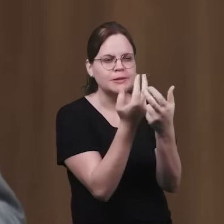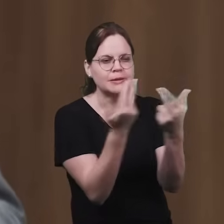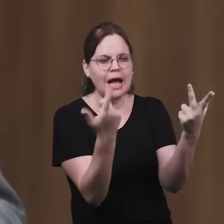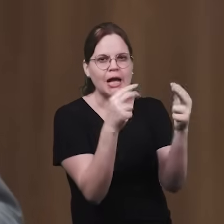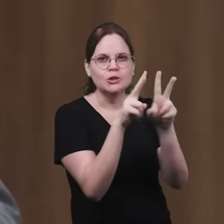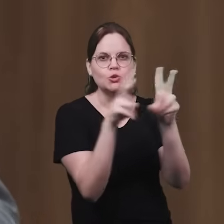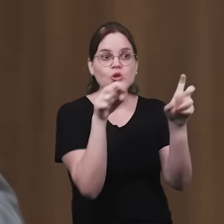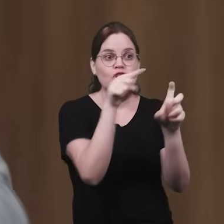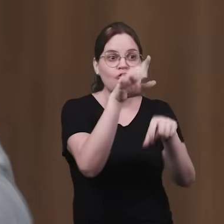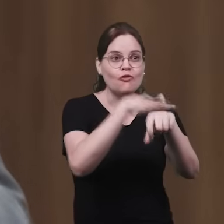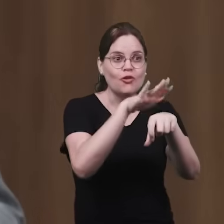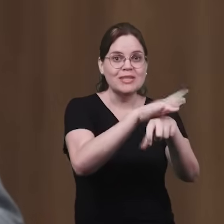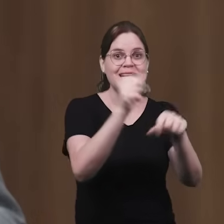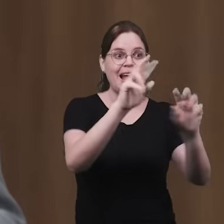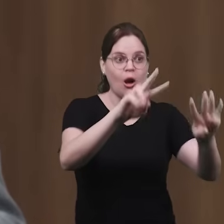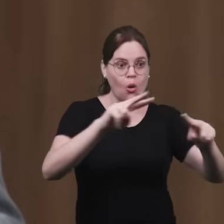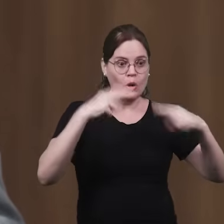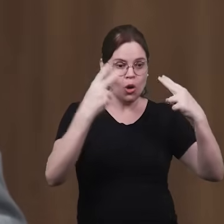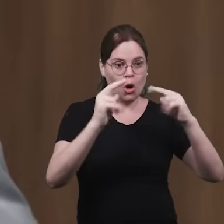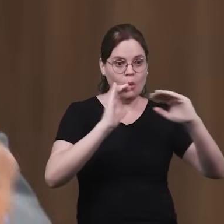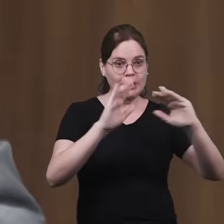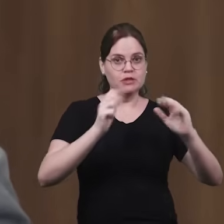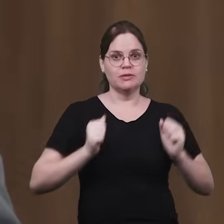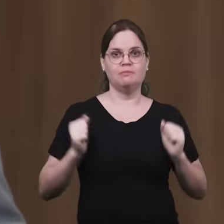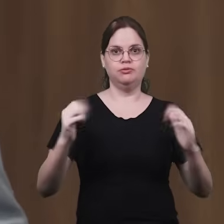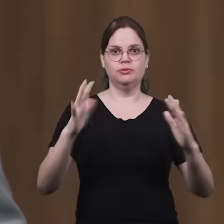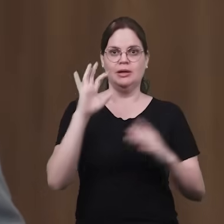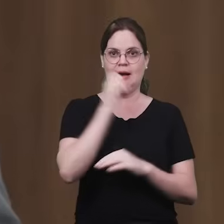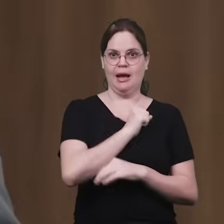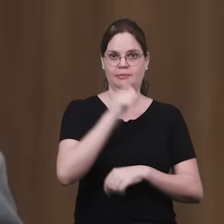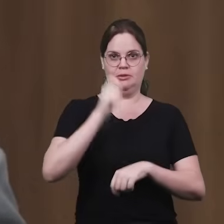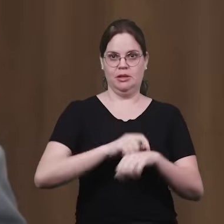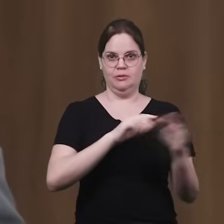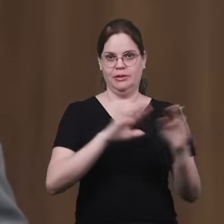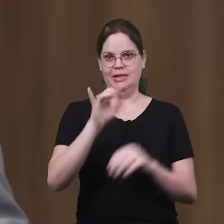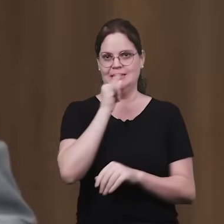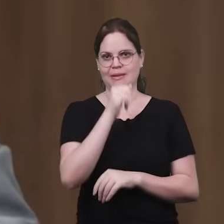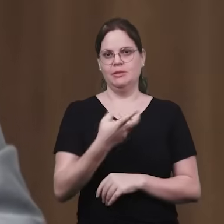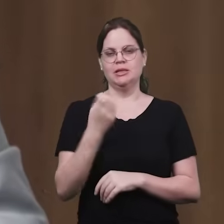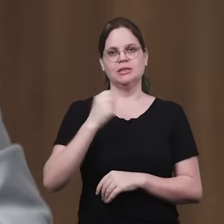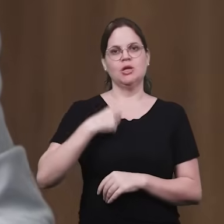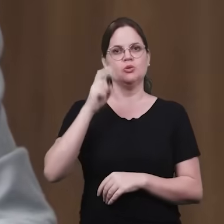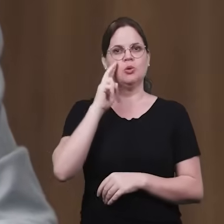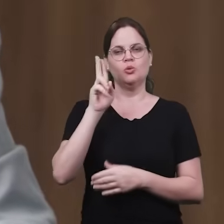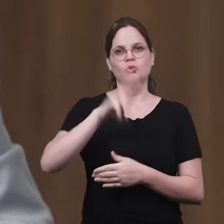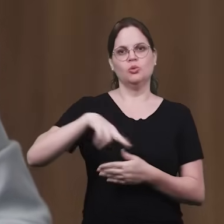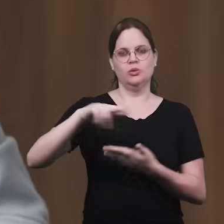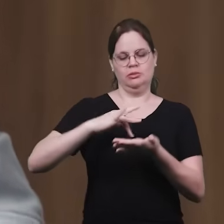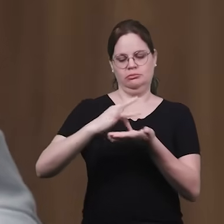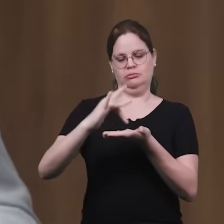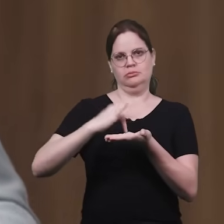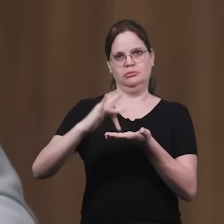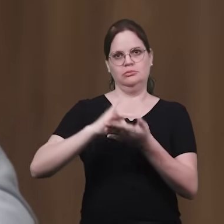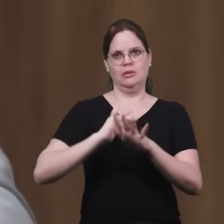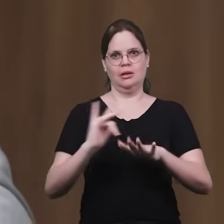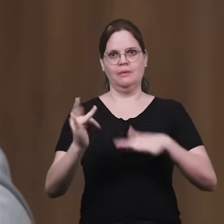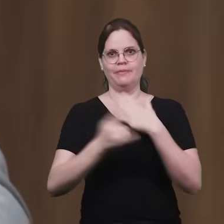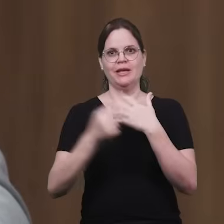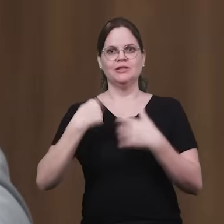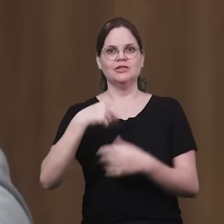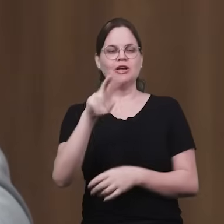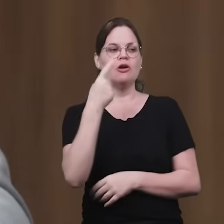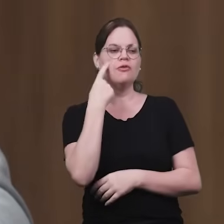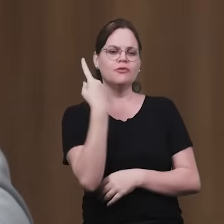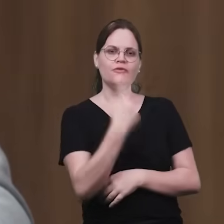resposta rápida, imediata de você. Eu tenho o hábito, por exemplo, toda vez que eu estou usando uma rede social, que eu vejo alguma coisa de venda